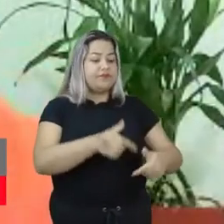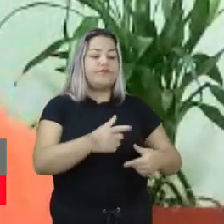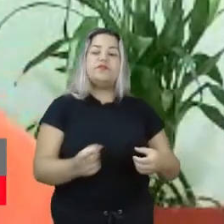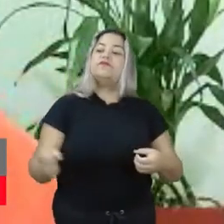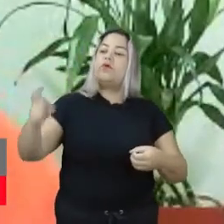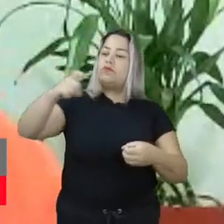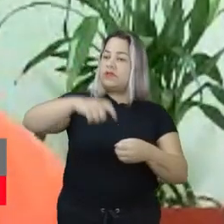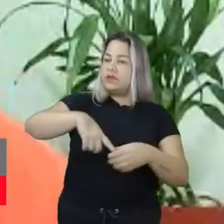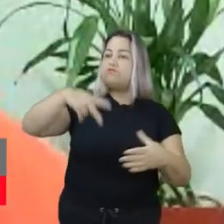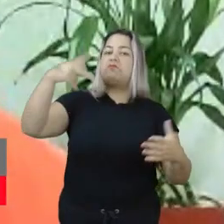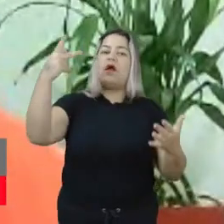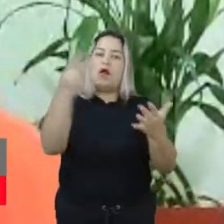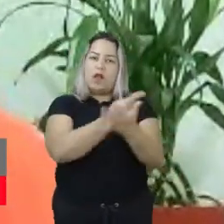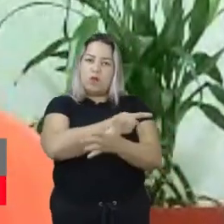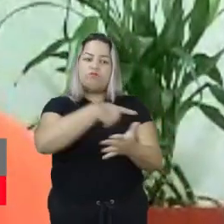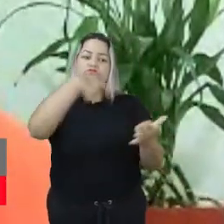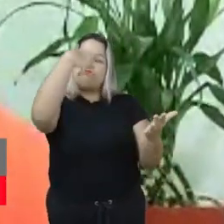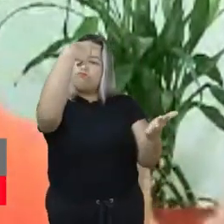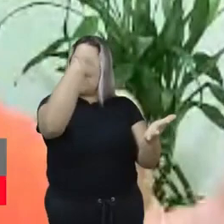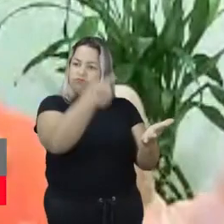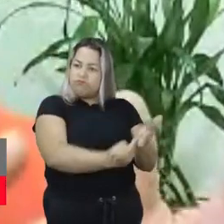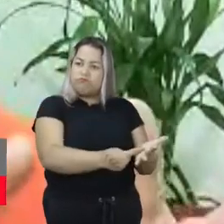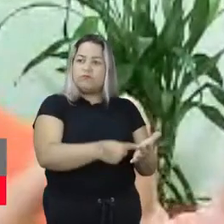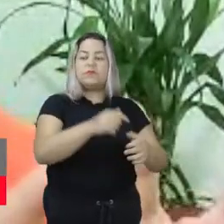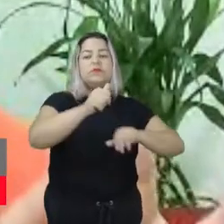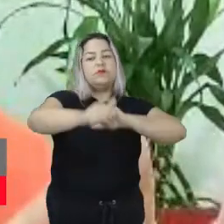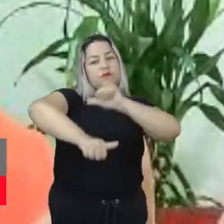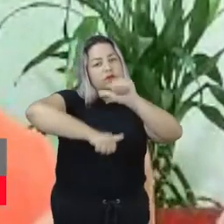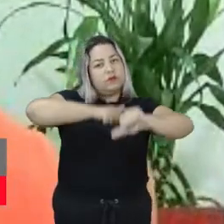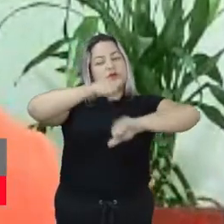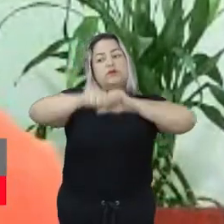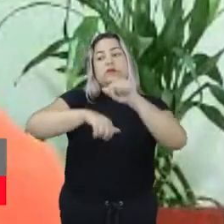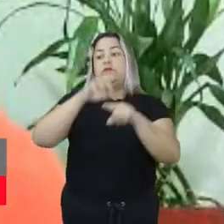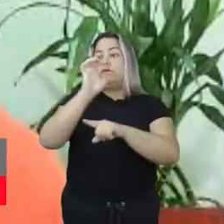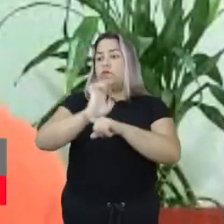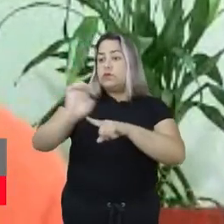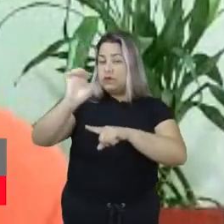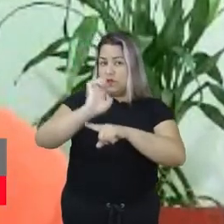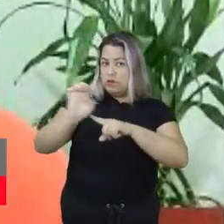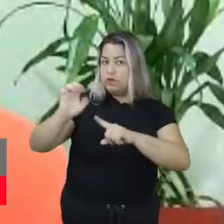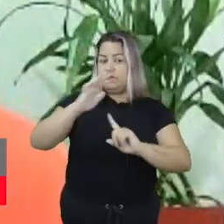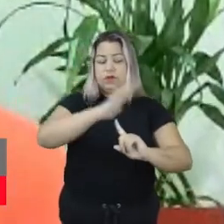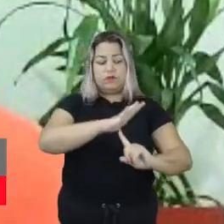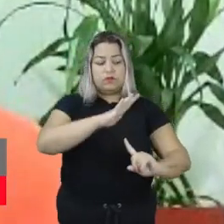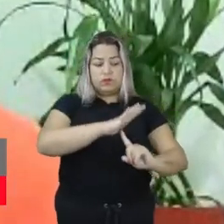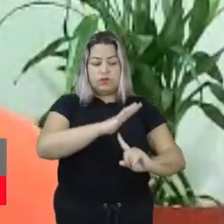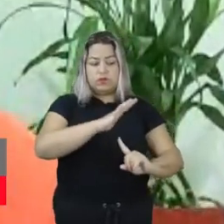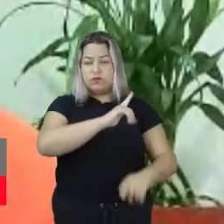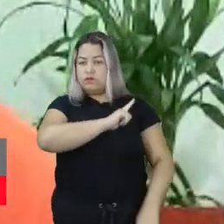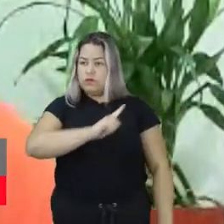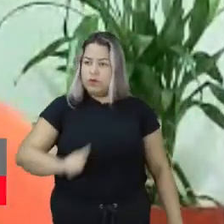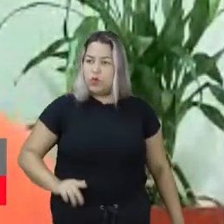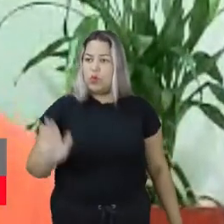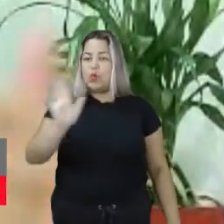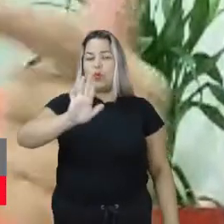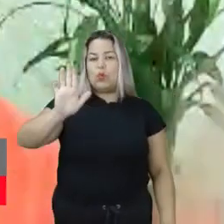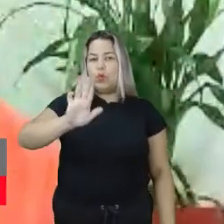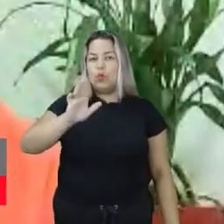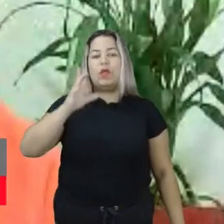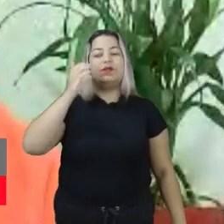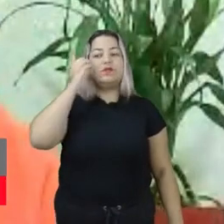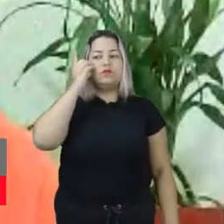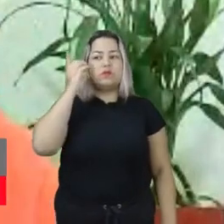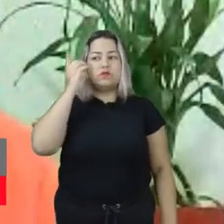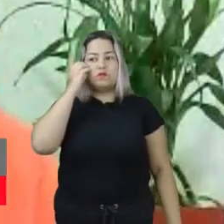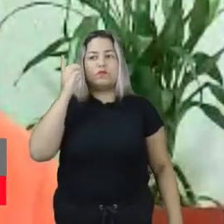volta a ser cumprido, né? A gente teve aqui uma fase de transformação do estado do Paraná, justamente no governo Lula e Dilma. E esse legado dos